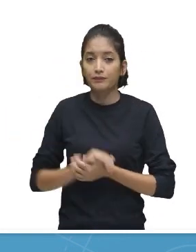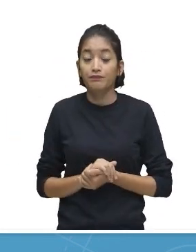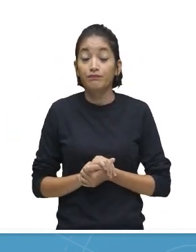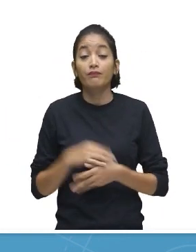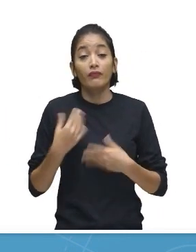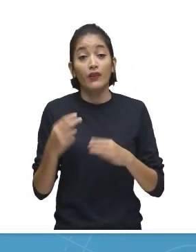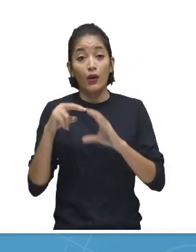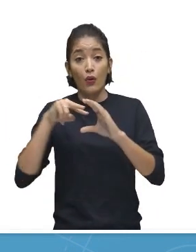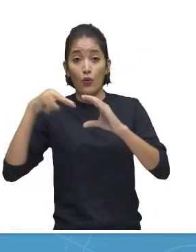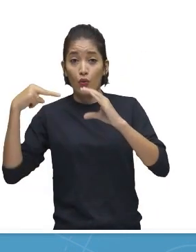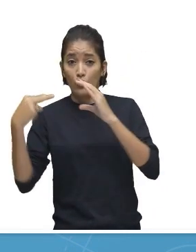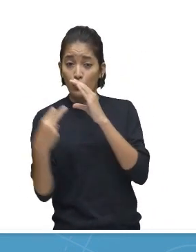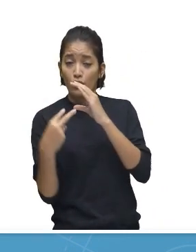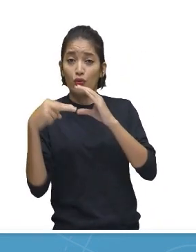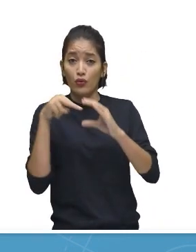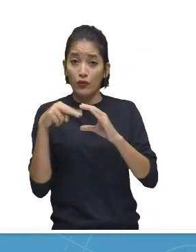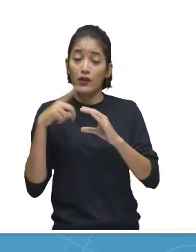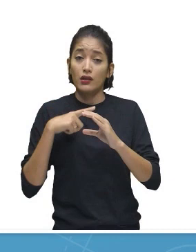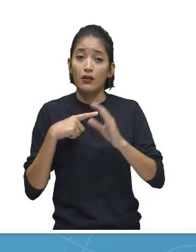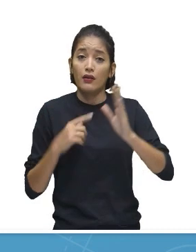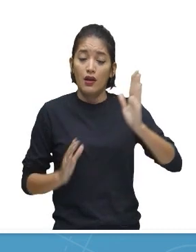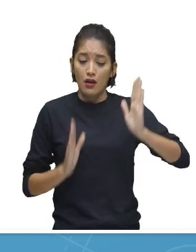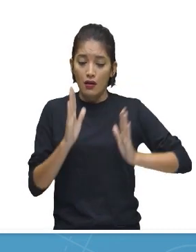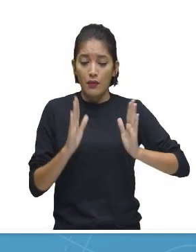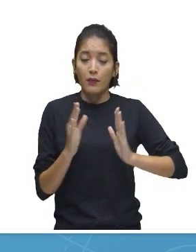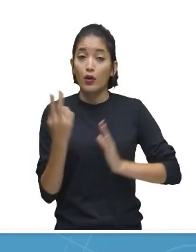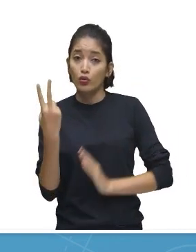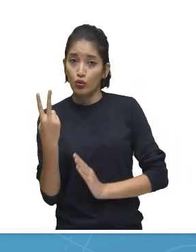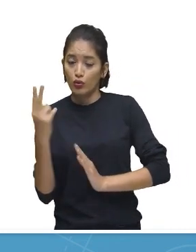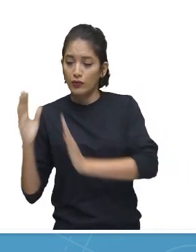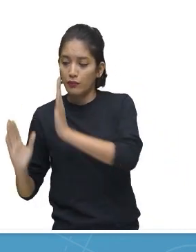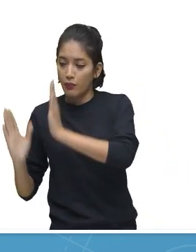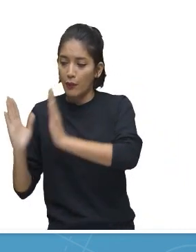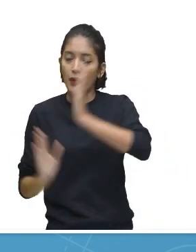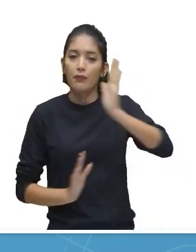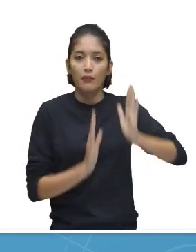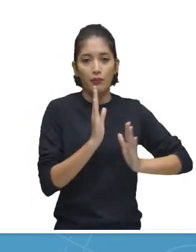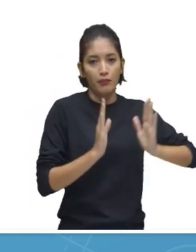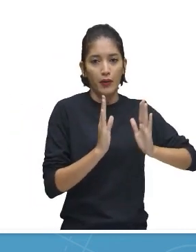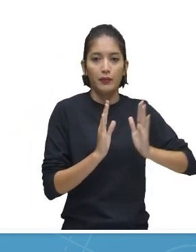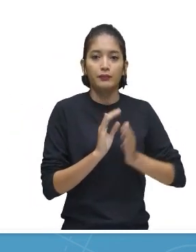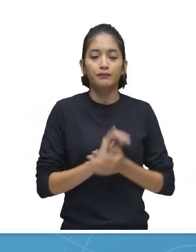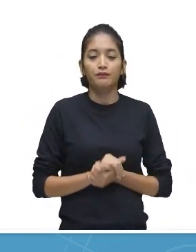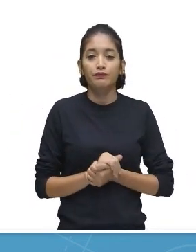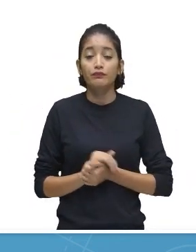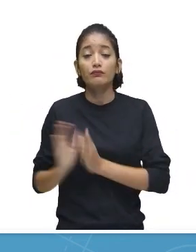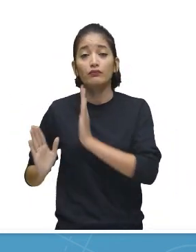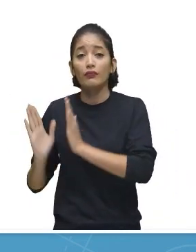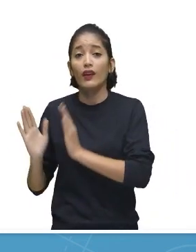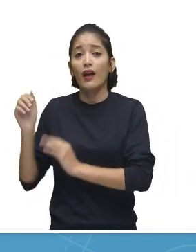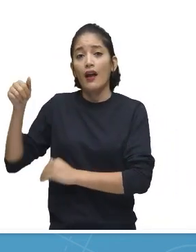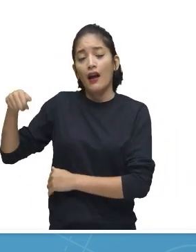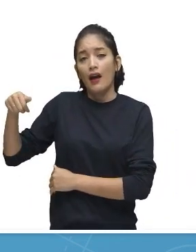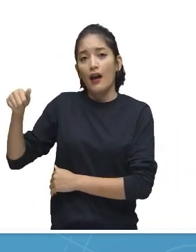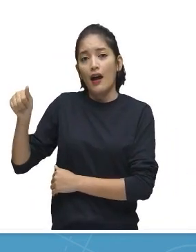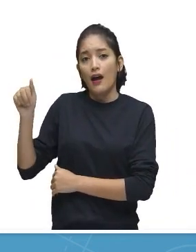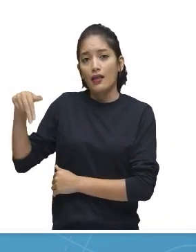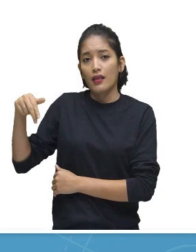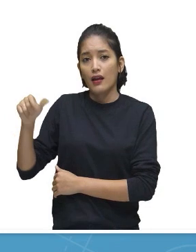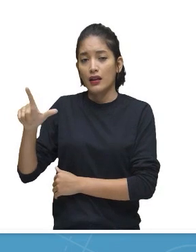foi dividido em 2 fases. Primeiramente, o cubismo analítico, que foi